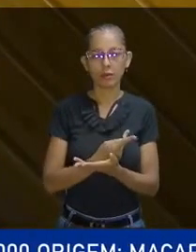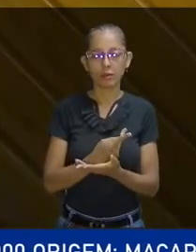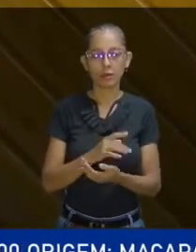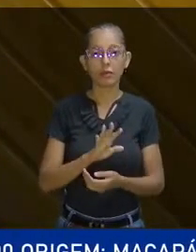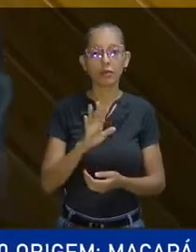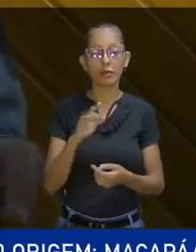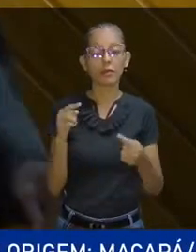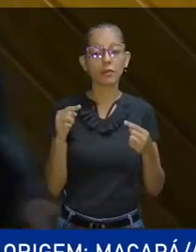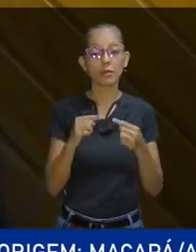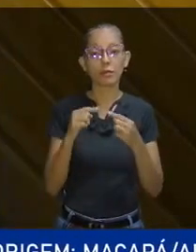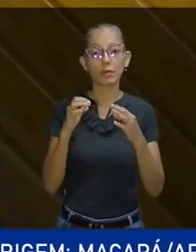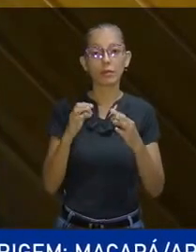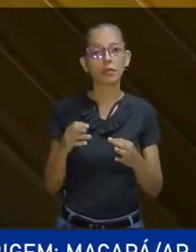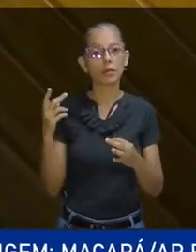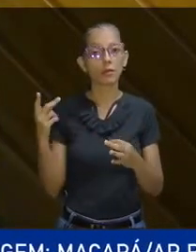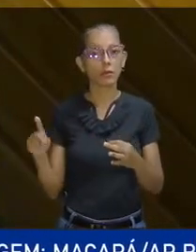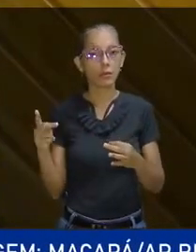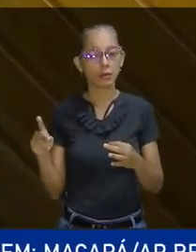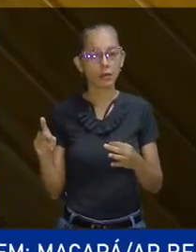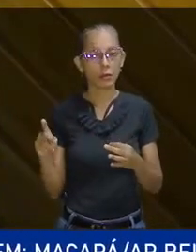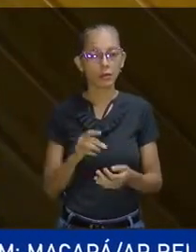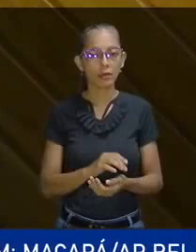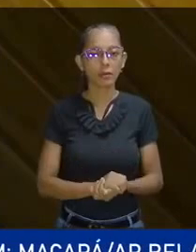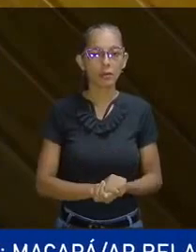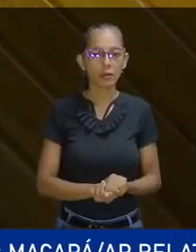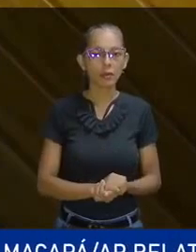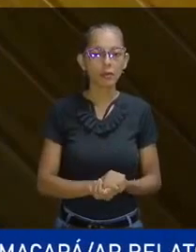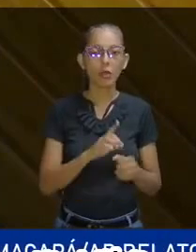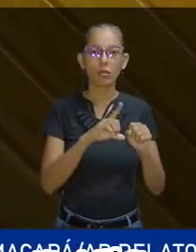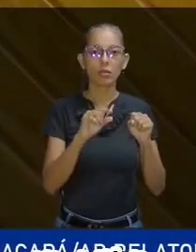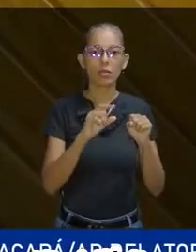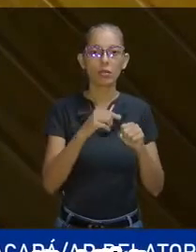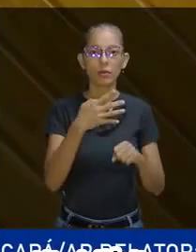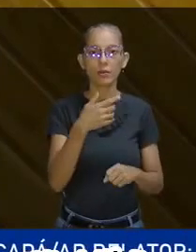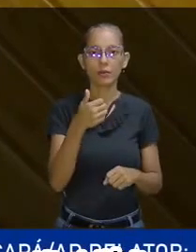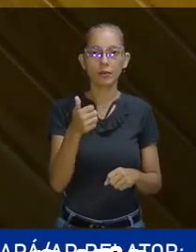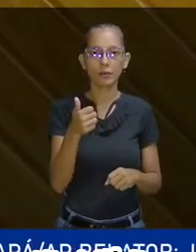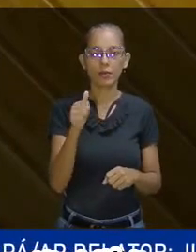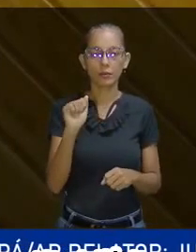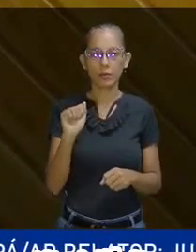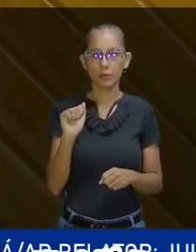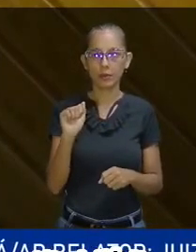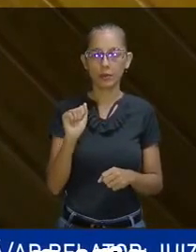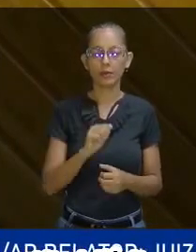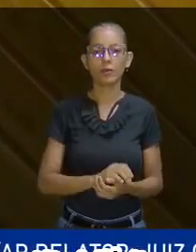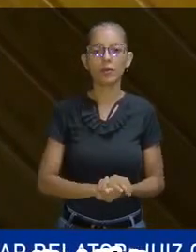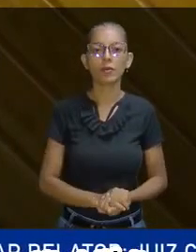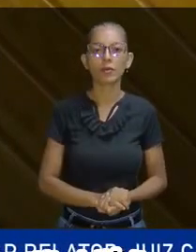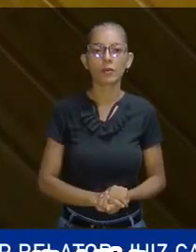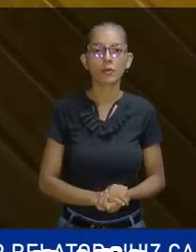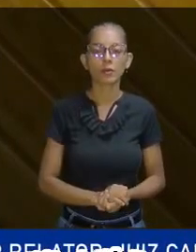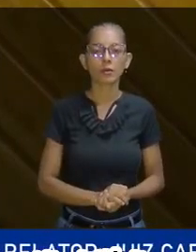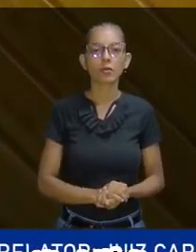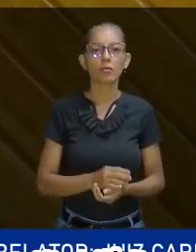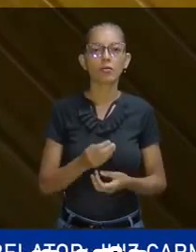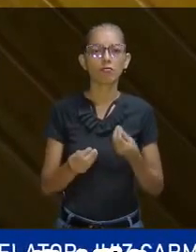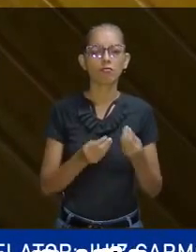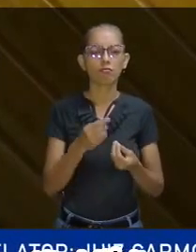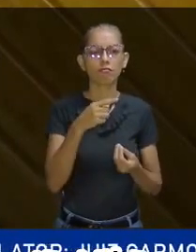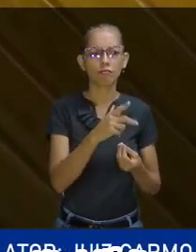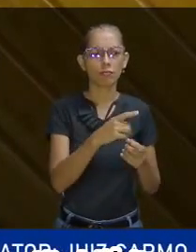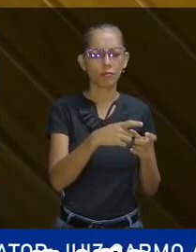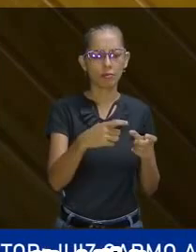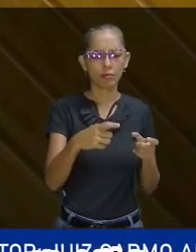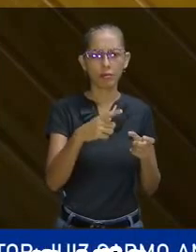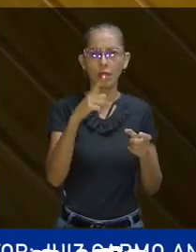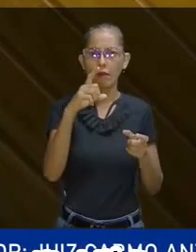tipo contido no artigo 41A. Então, apreender cesta básica e santinho por